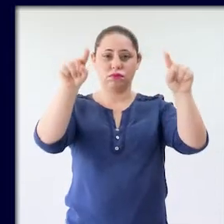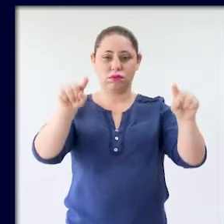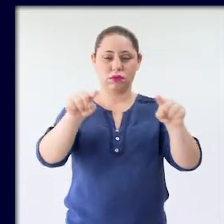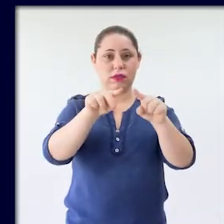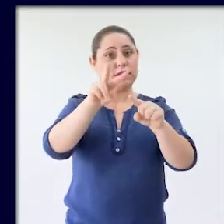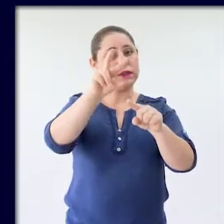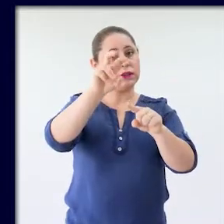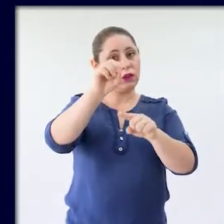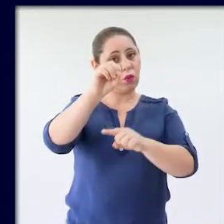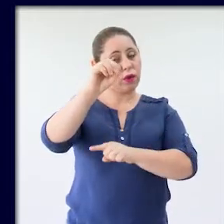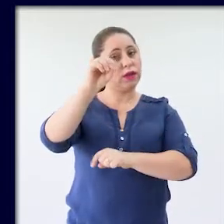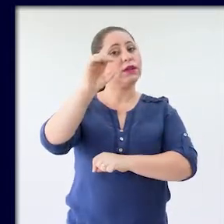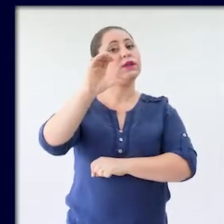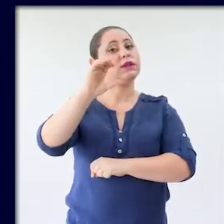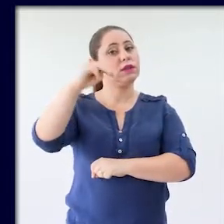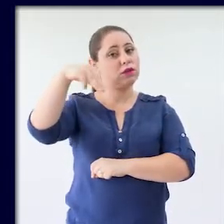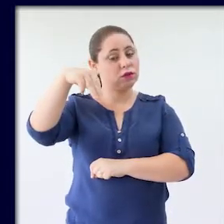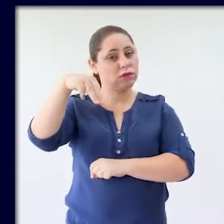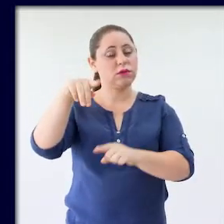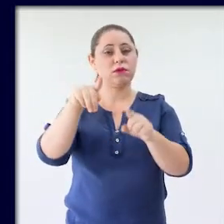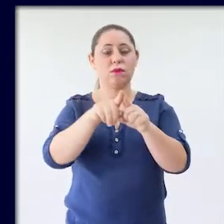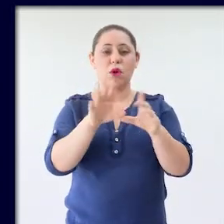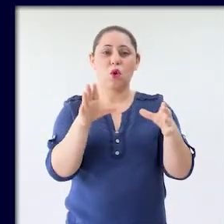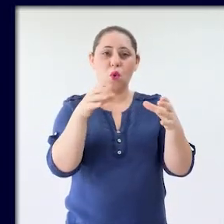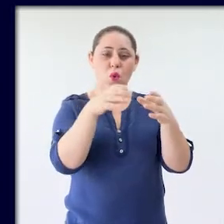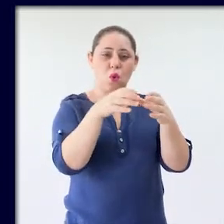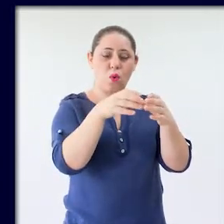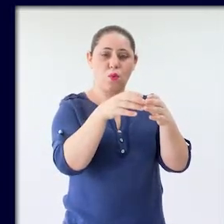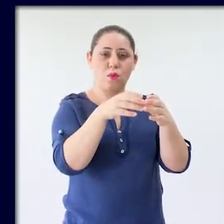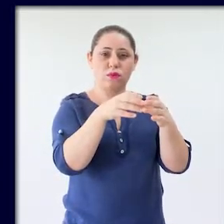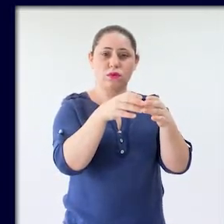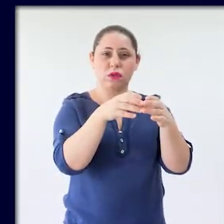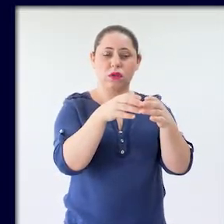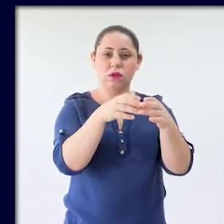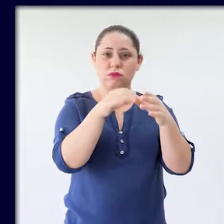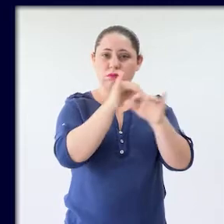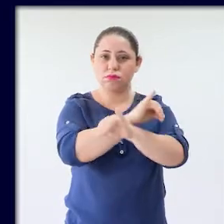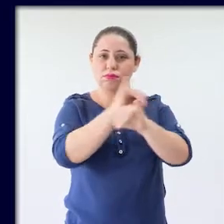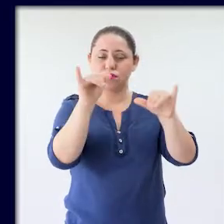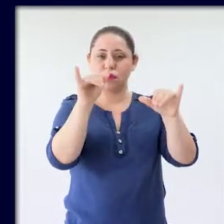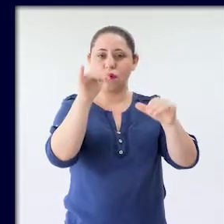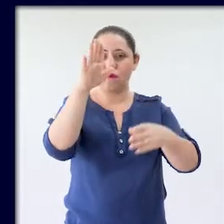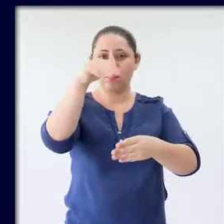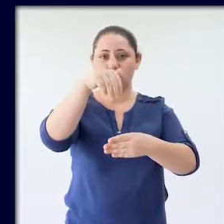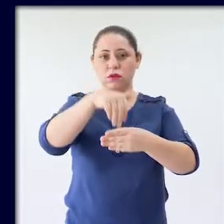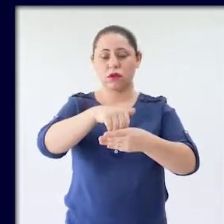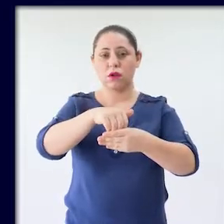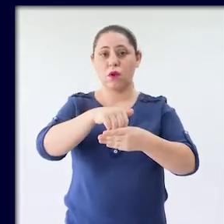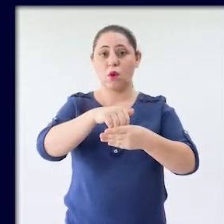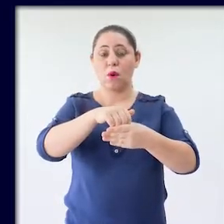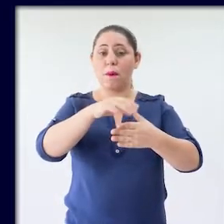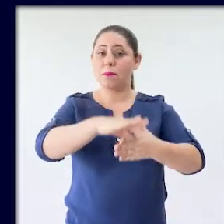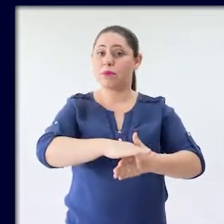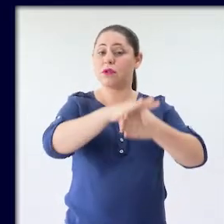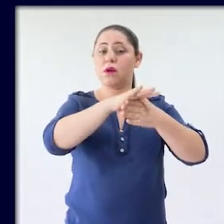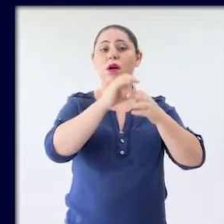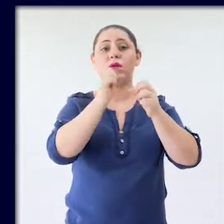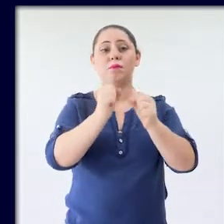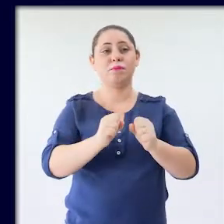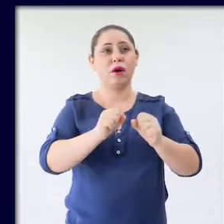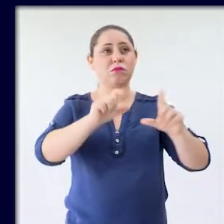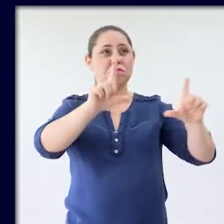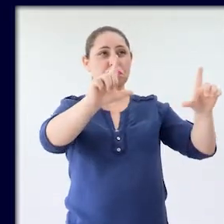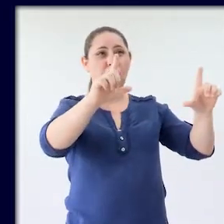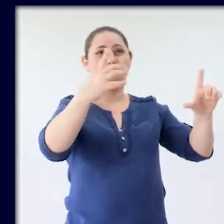meio metro quadrado. Nos comitês de campanha, o comitê principal do candidato, ele pode estampar